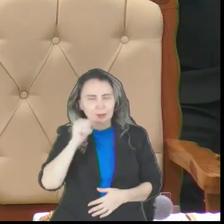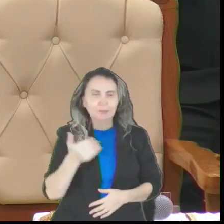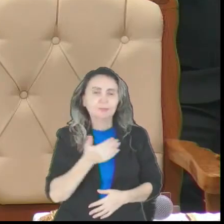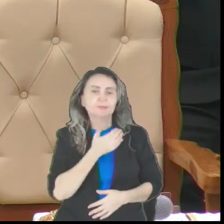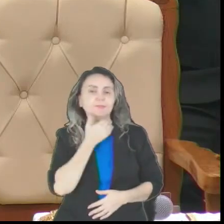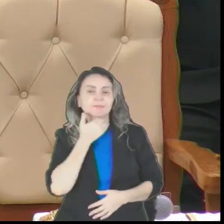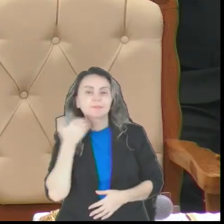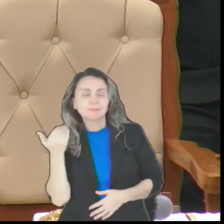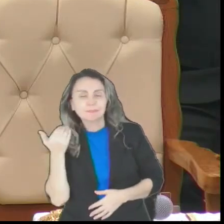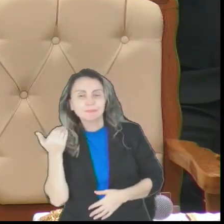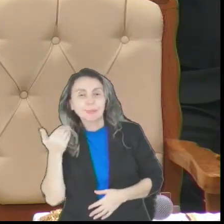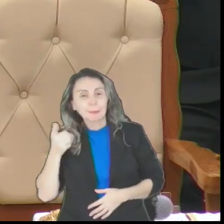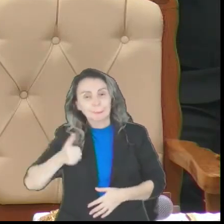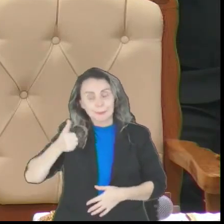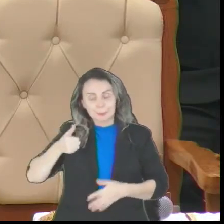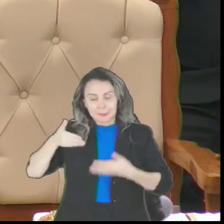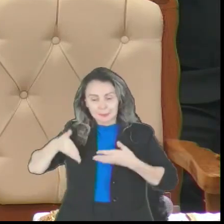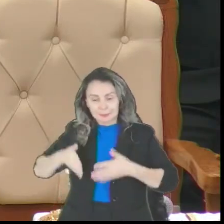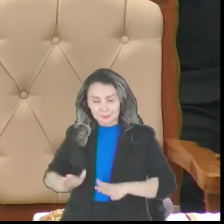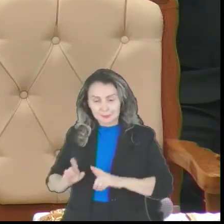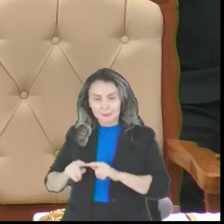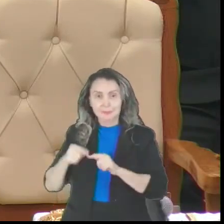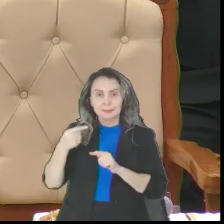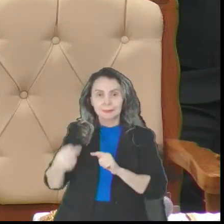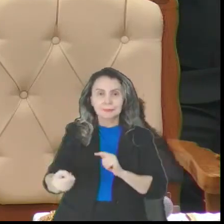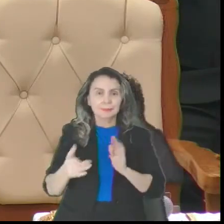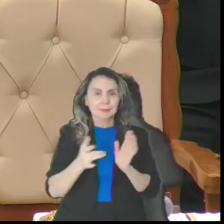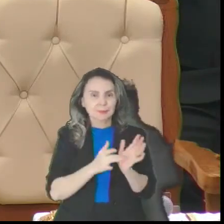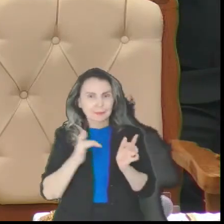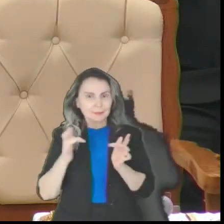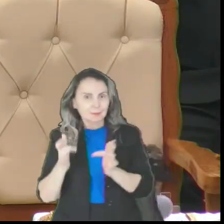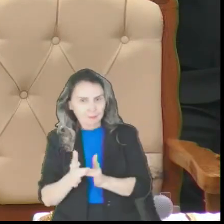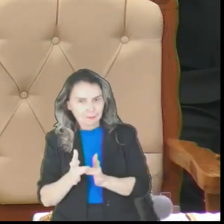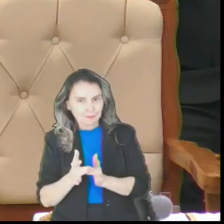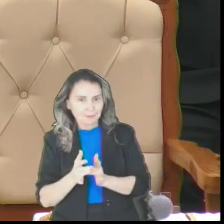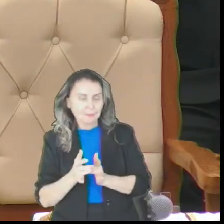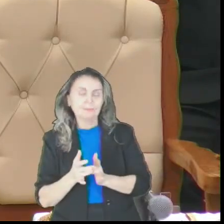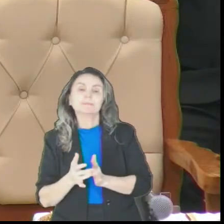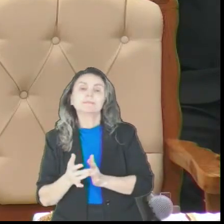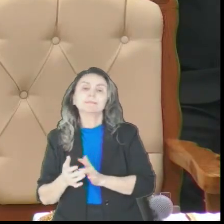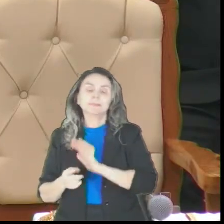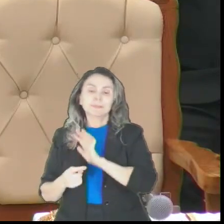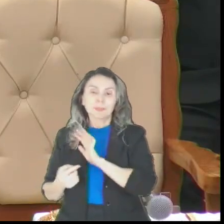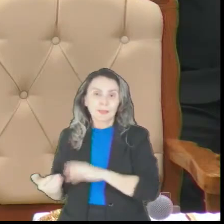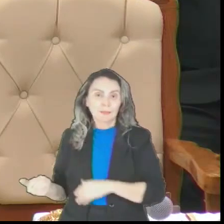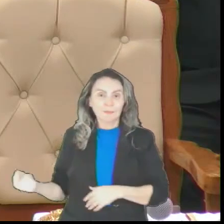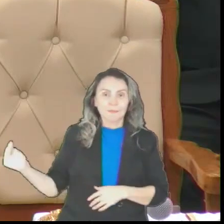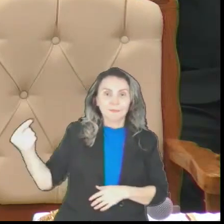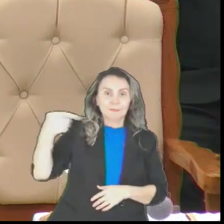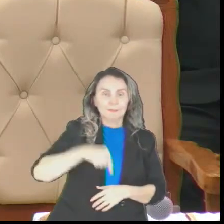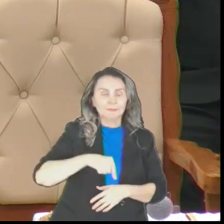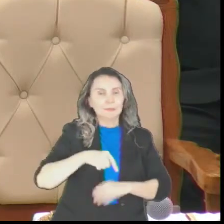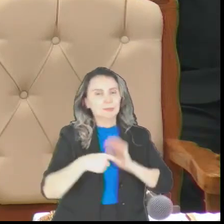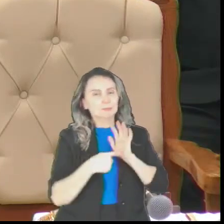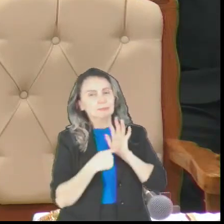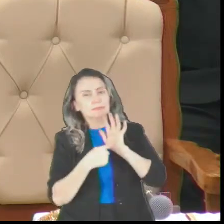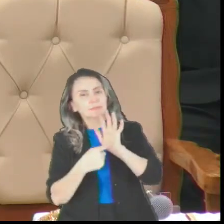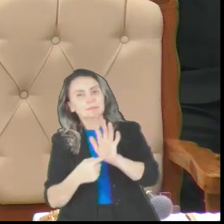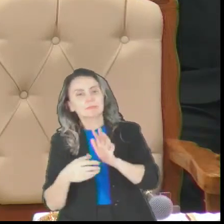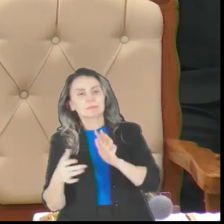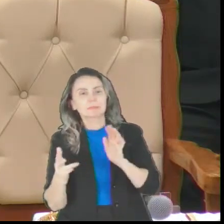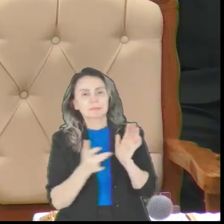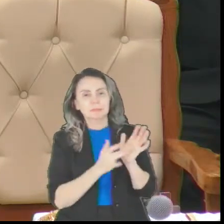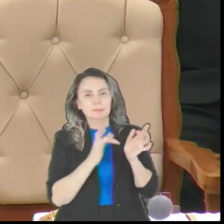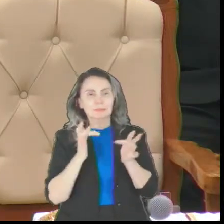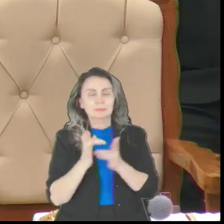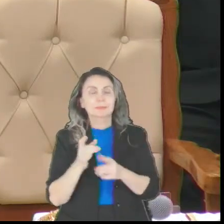veio endireitar os caminhos, ele está na frente, ele veio anunciar o Messias, preparar o caminho dele, porque quando ele